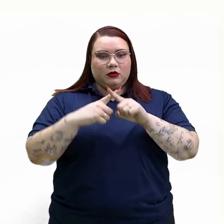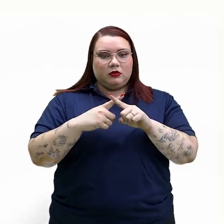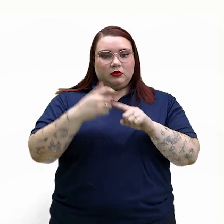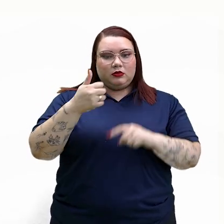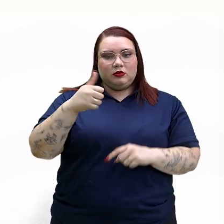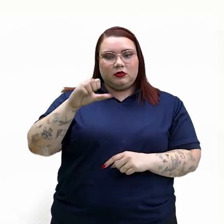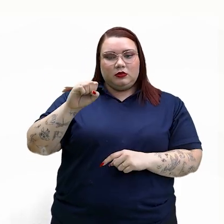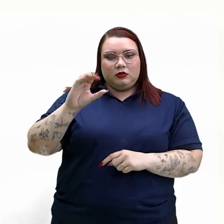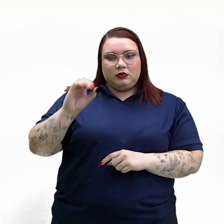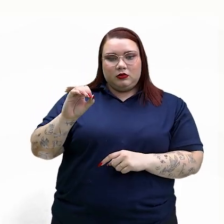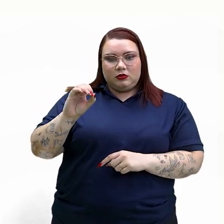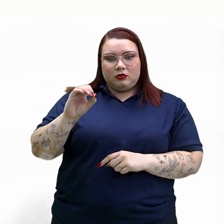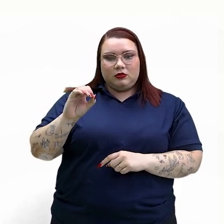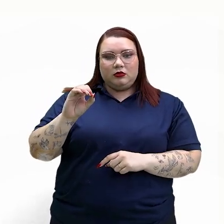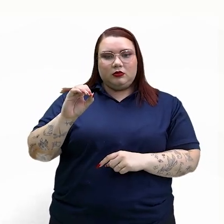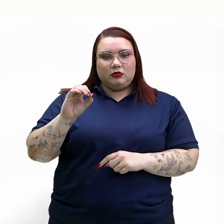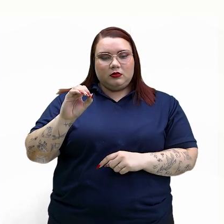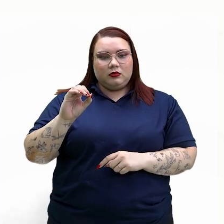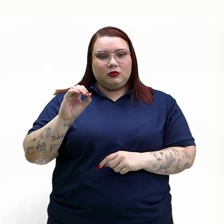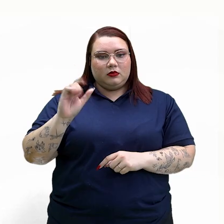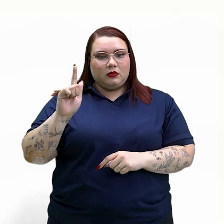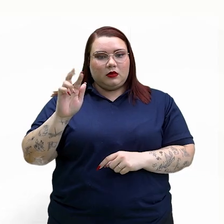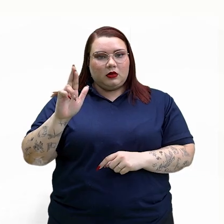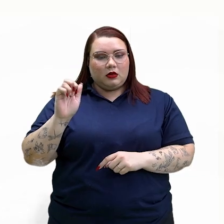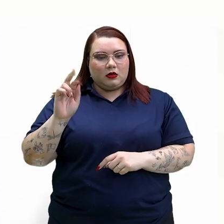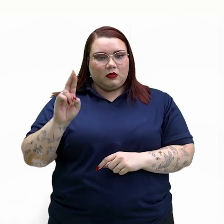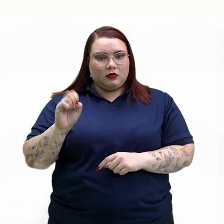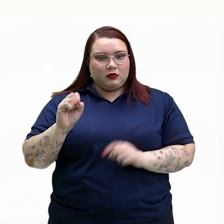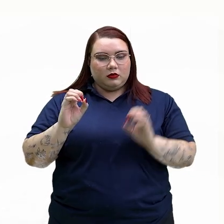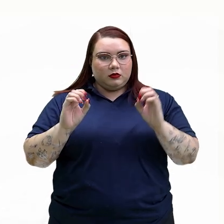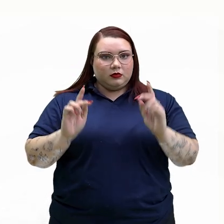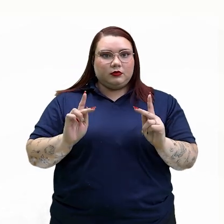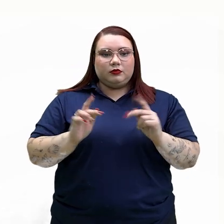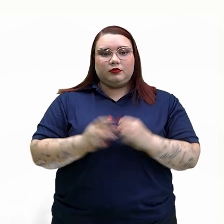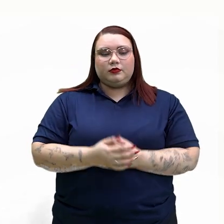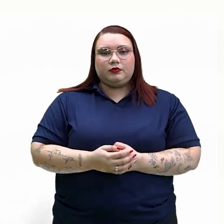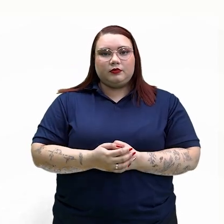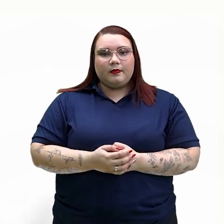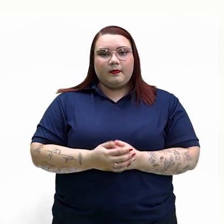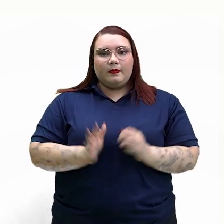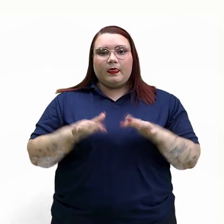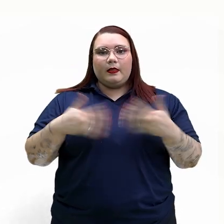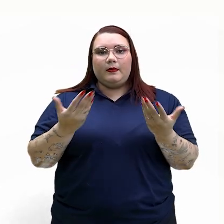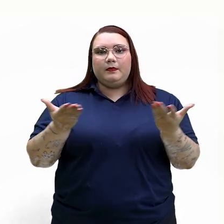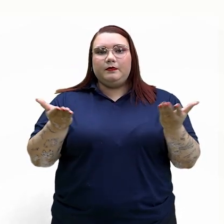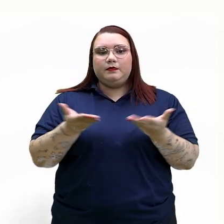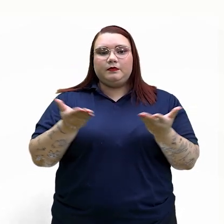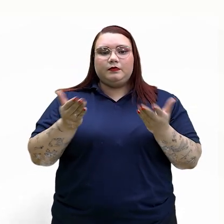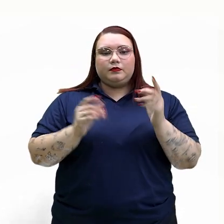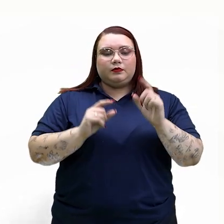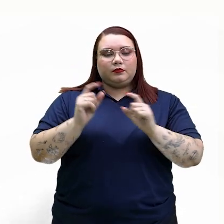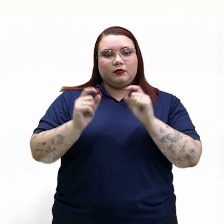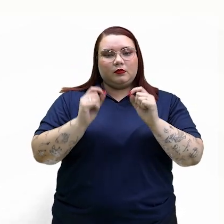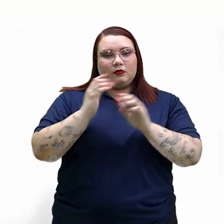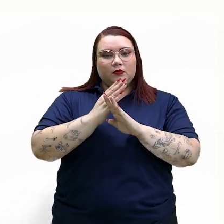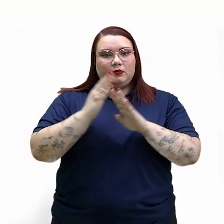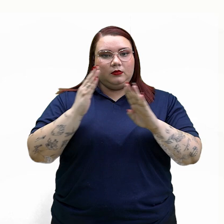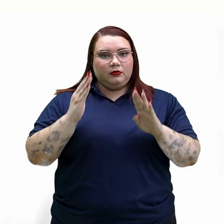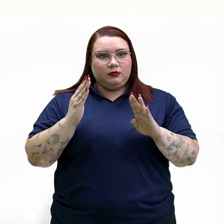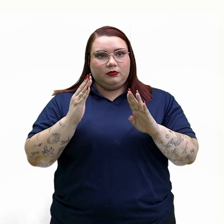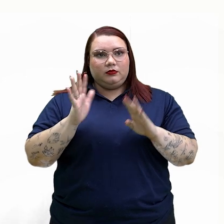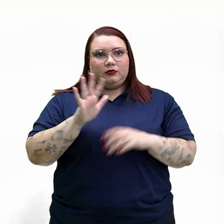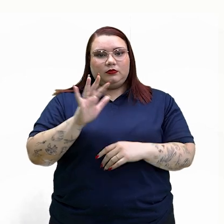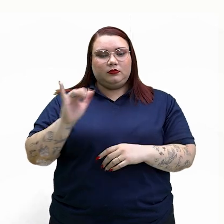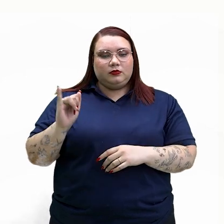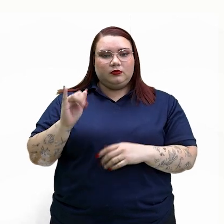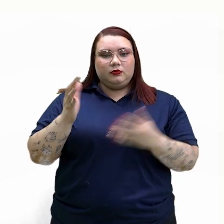vezes 180 graus. Muito bem. Então, e agora? Para determinar, nós